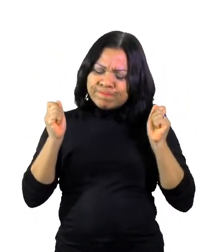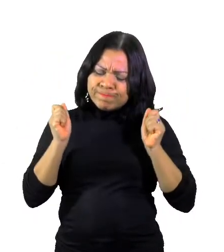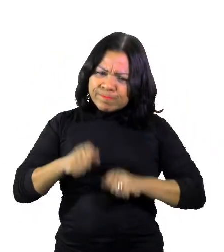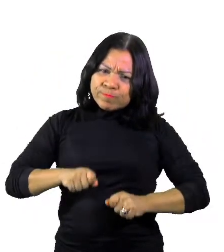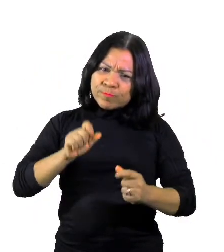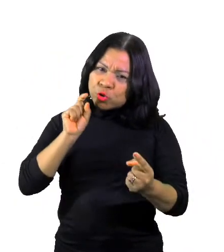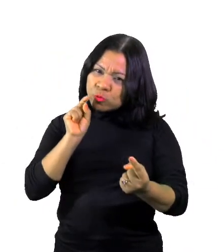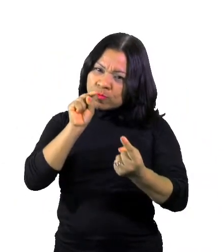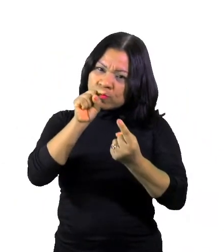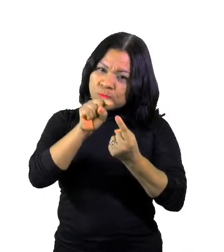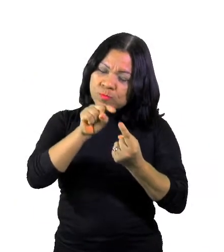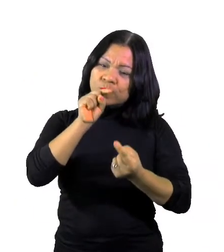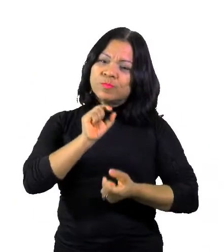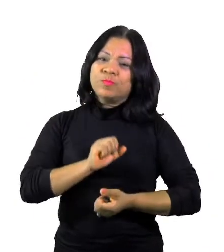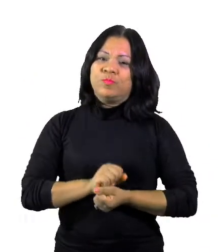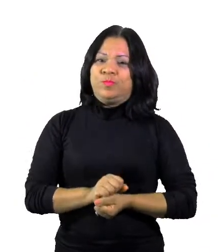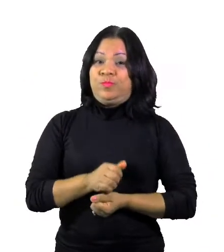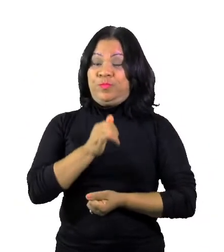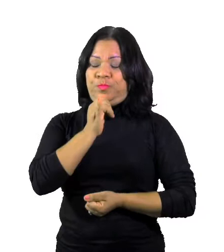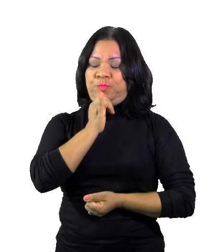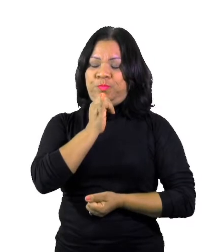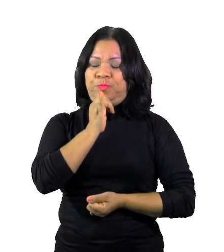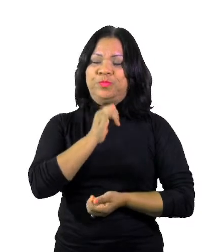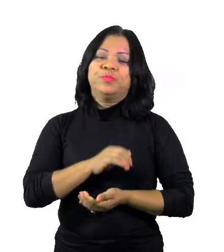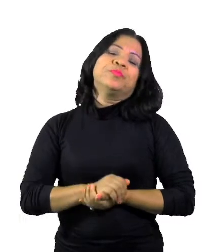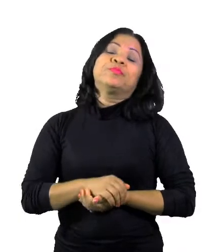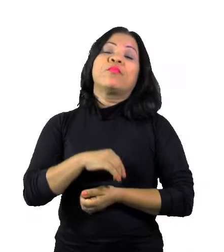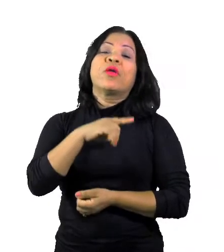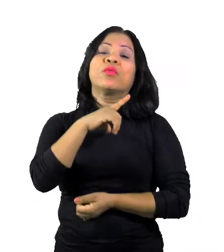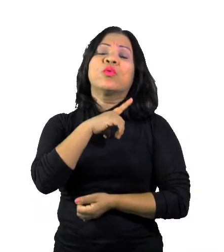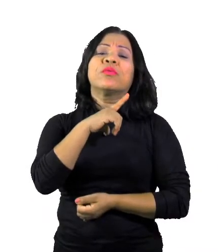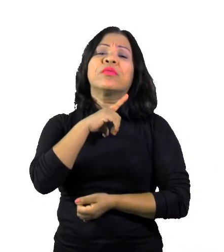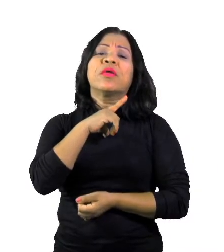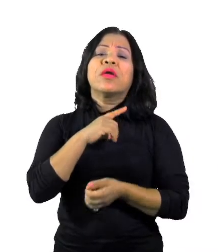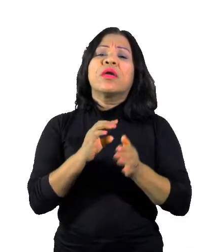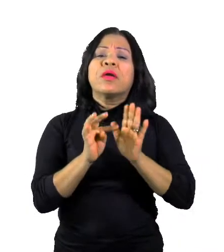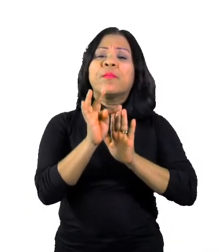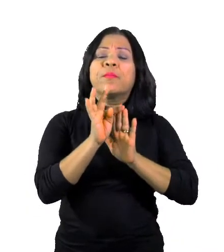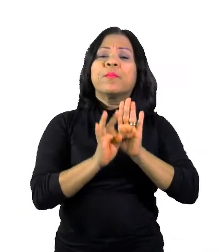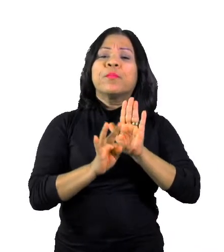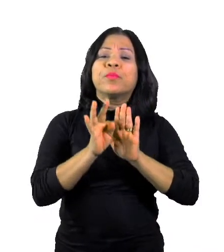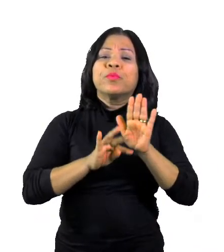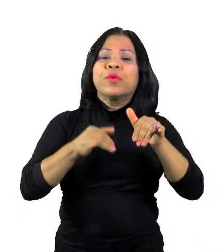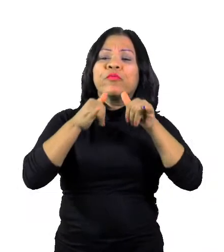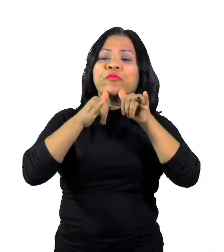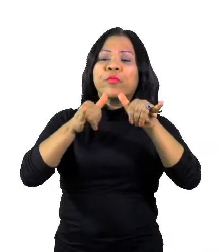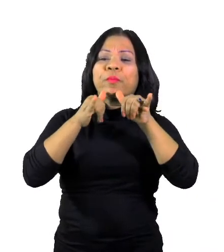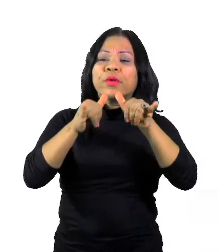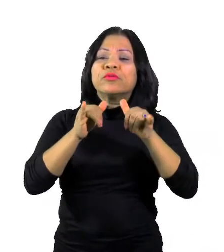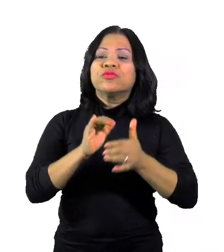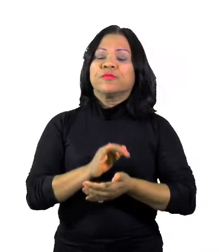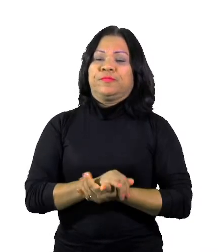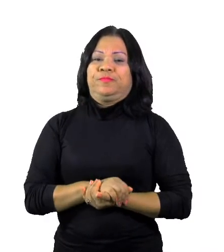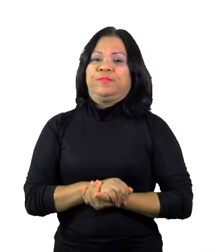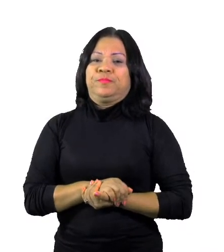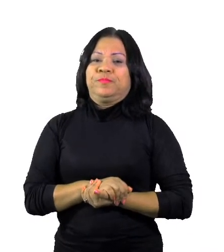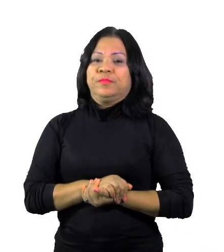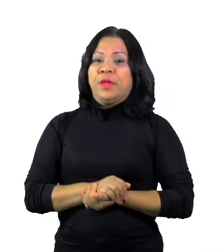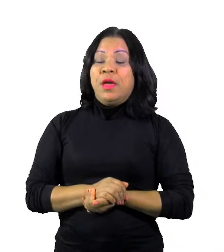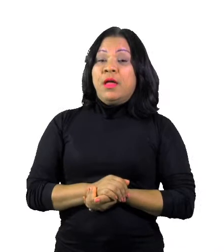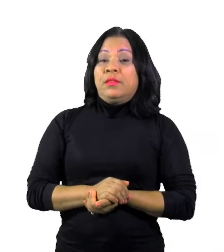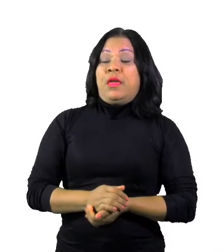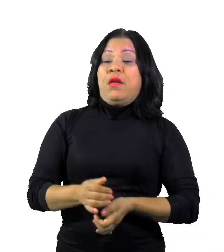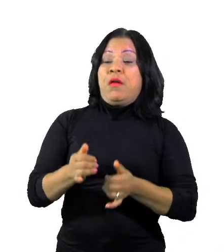e objetiva. Exemplos, nós temos aí como textos informativos, nós temos as